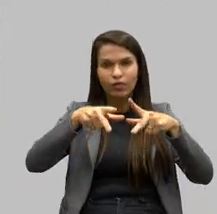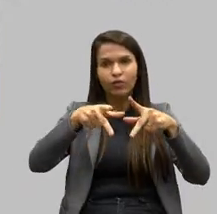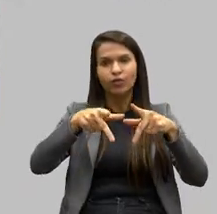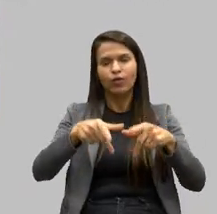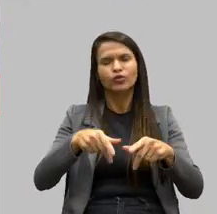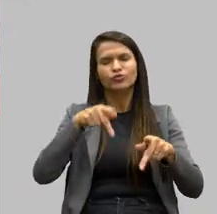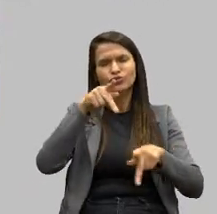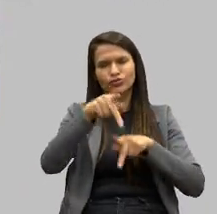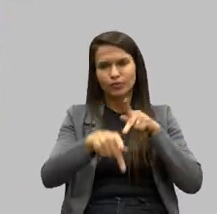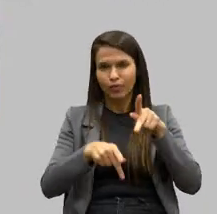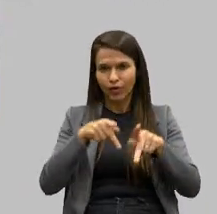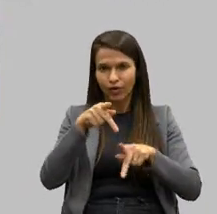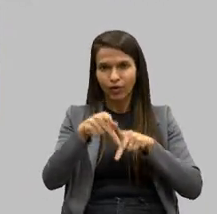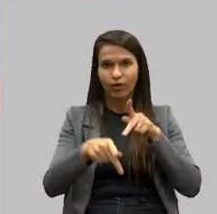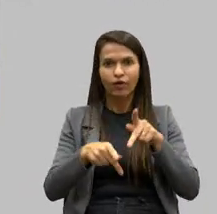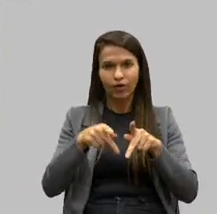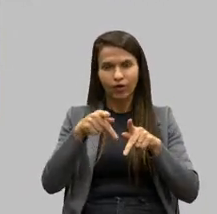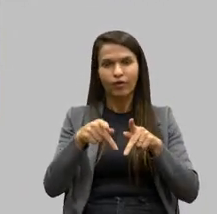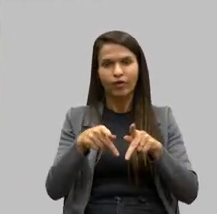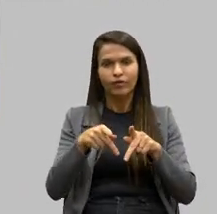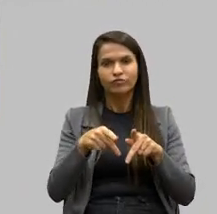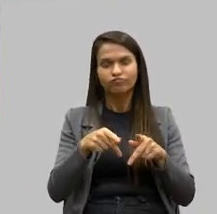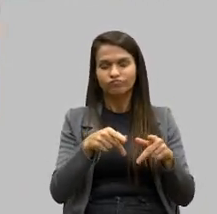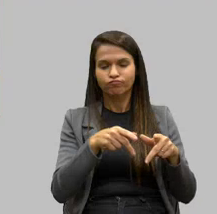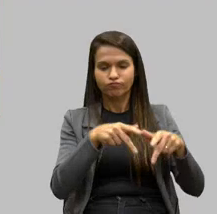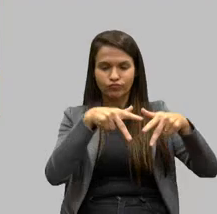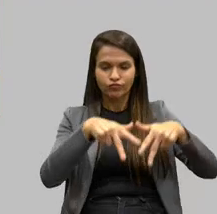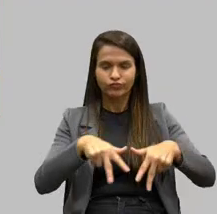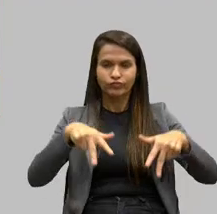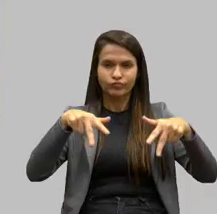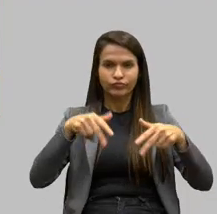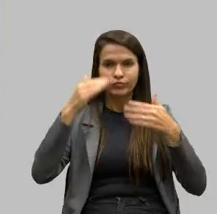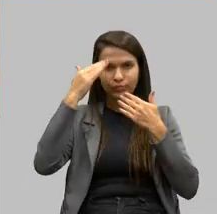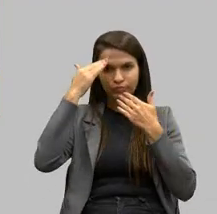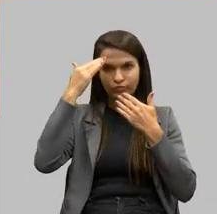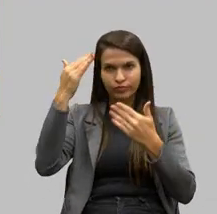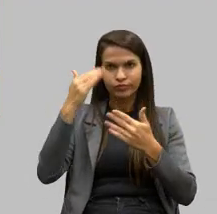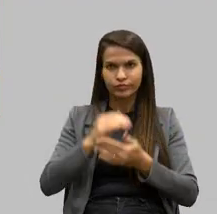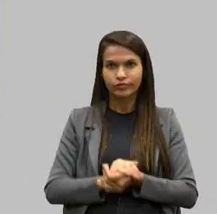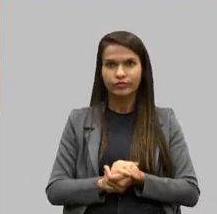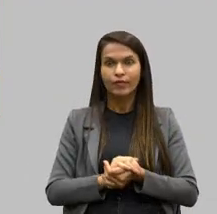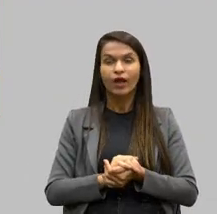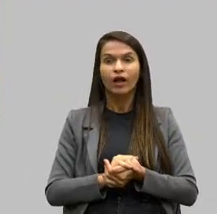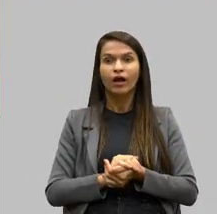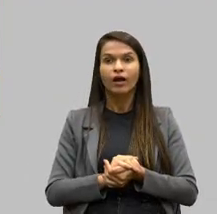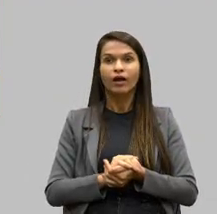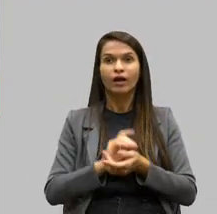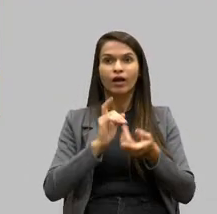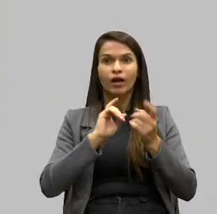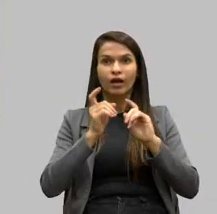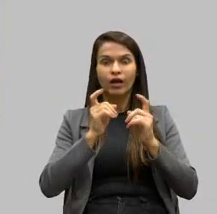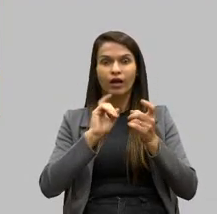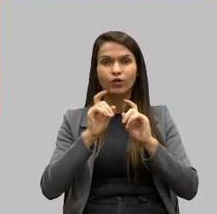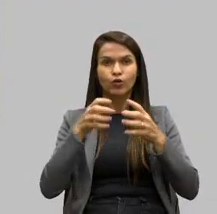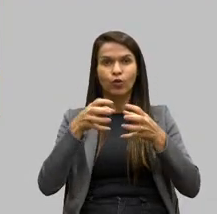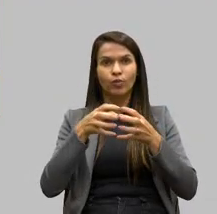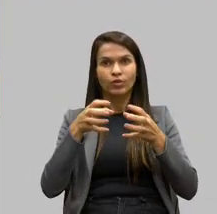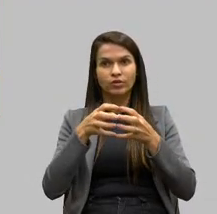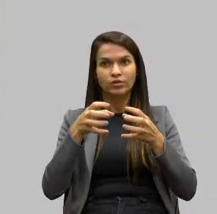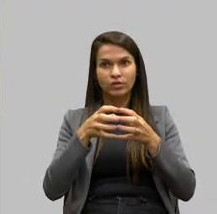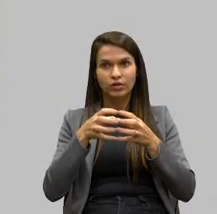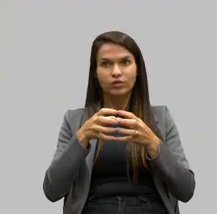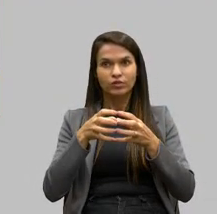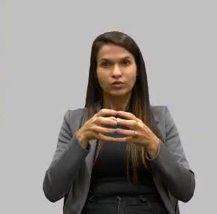povos originais. Muito obrigado. E a reunião da Comissão de Educação Escolar Indígena? Presencial.